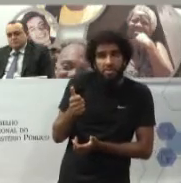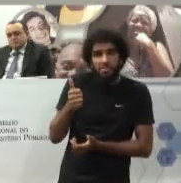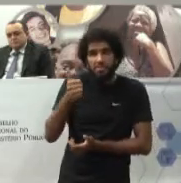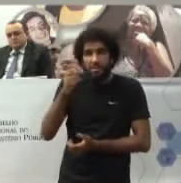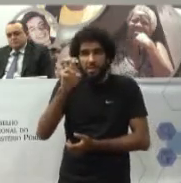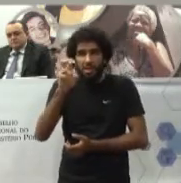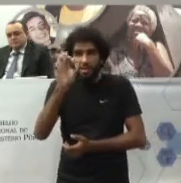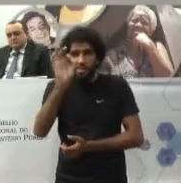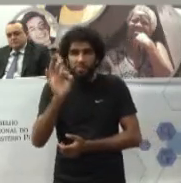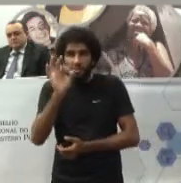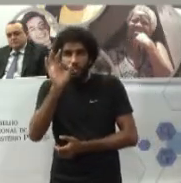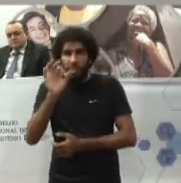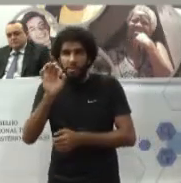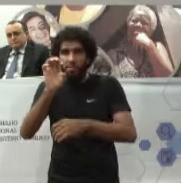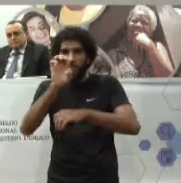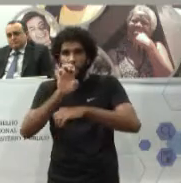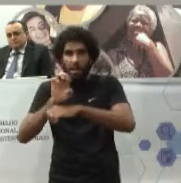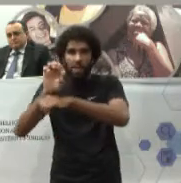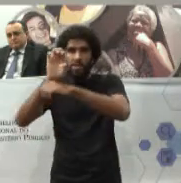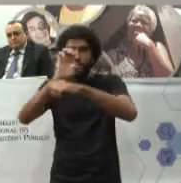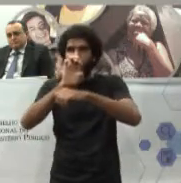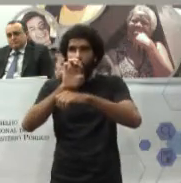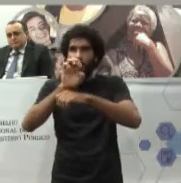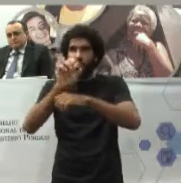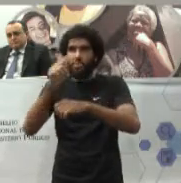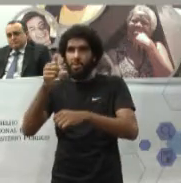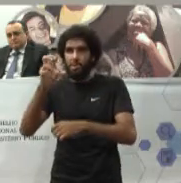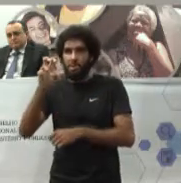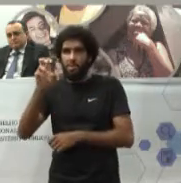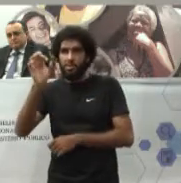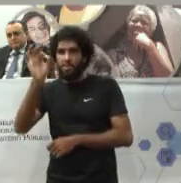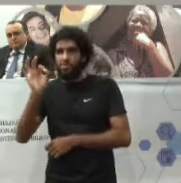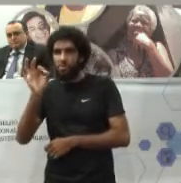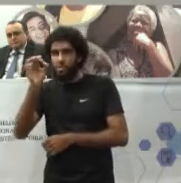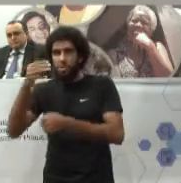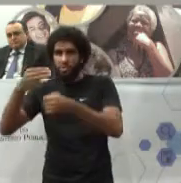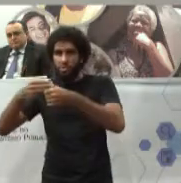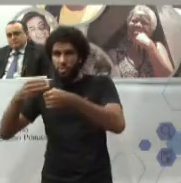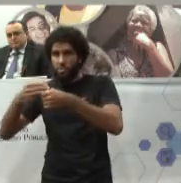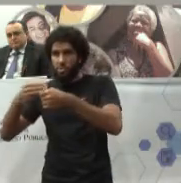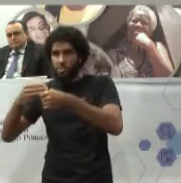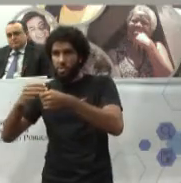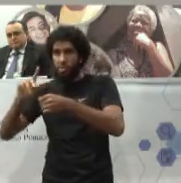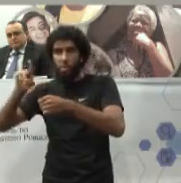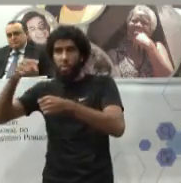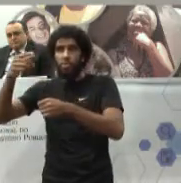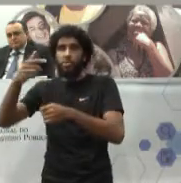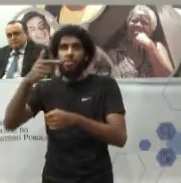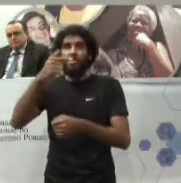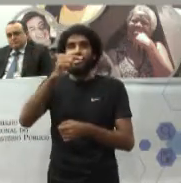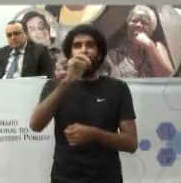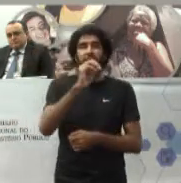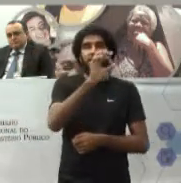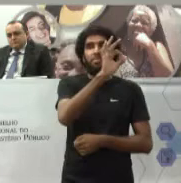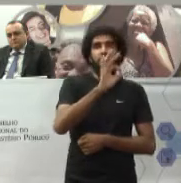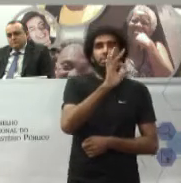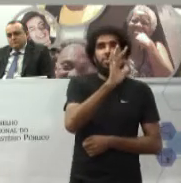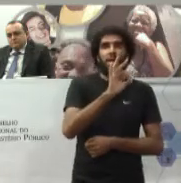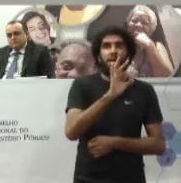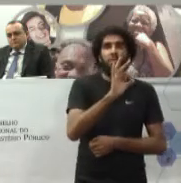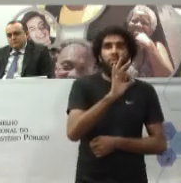do estado 15% pra pra os municípios ou 70% para amortização da dívida